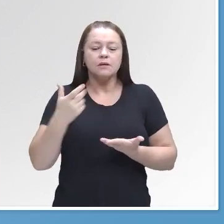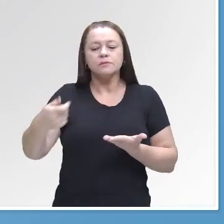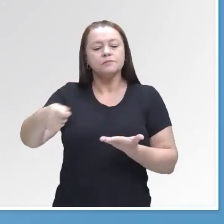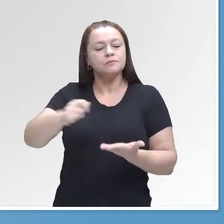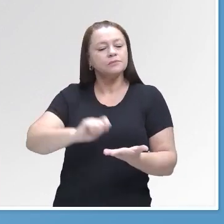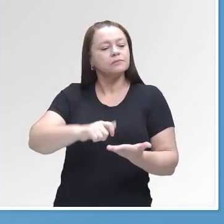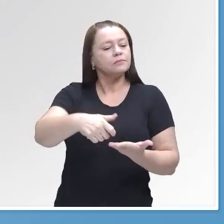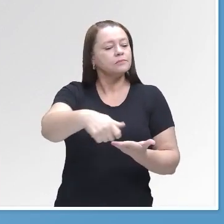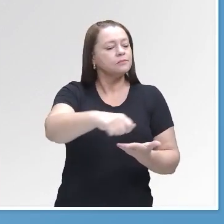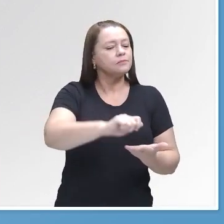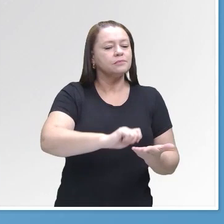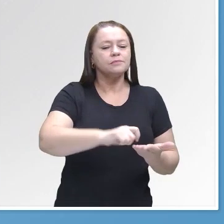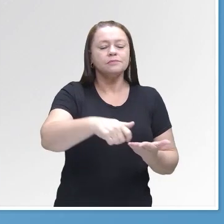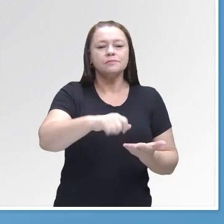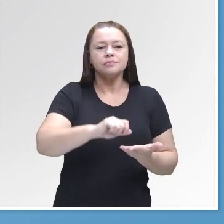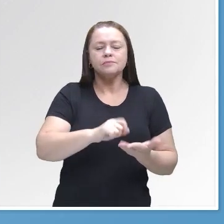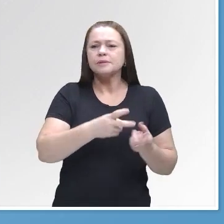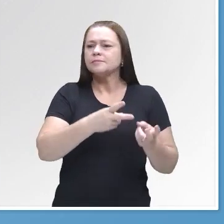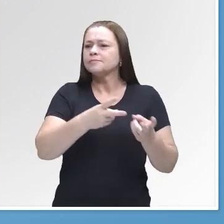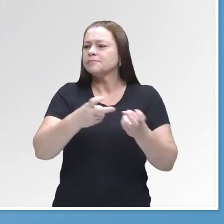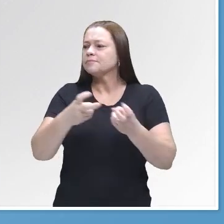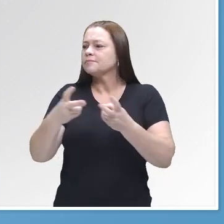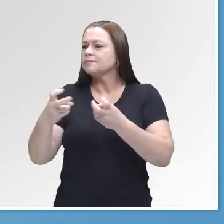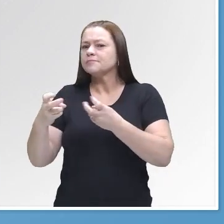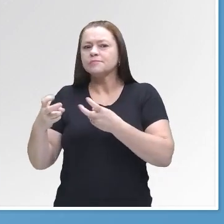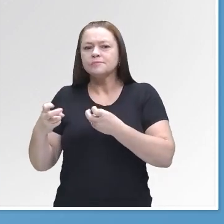self-service, observamos